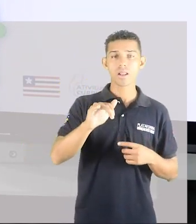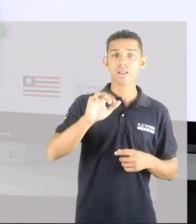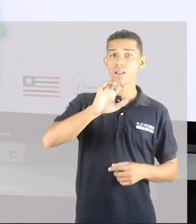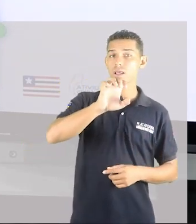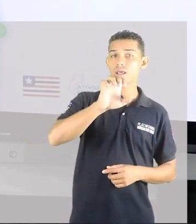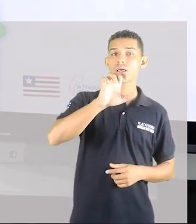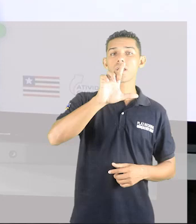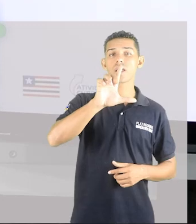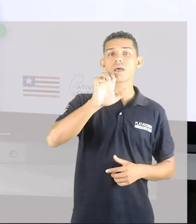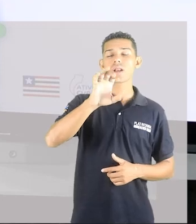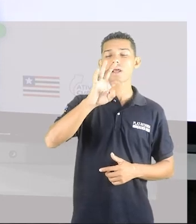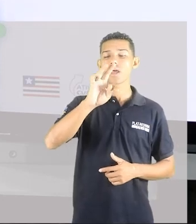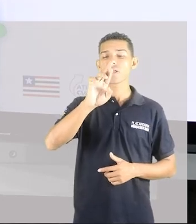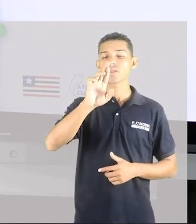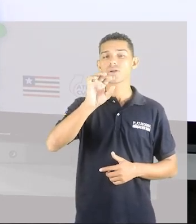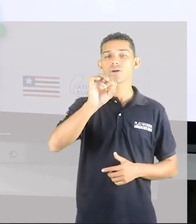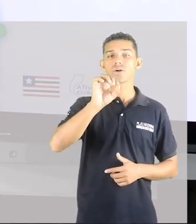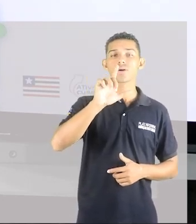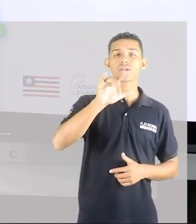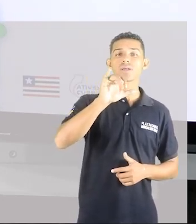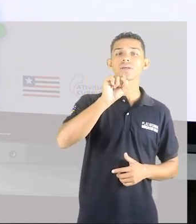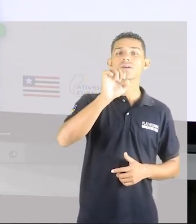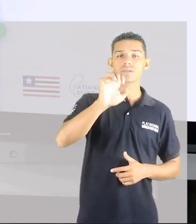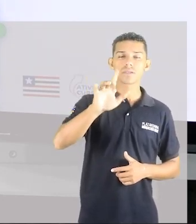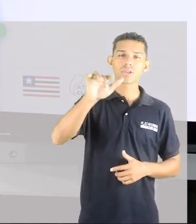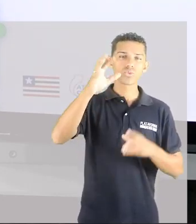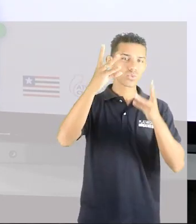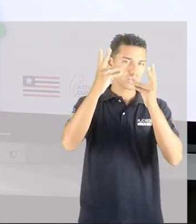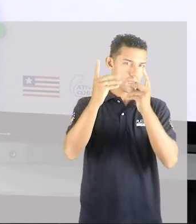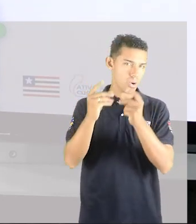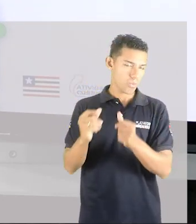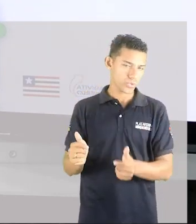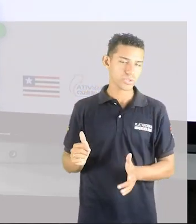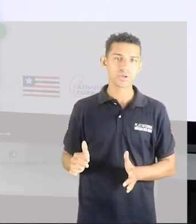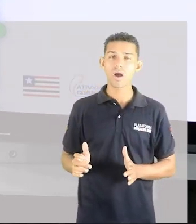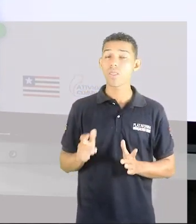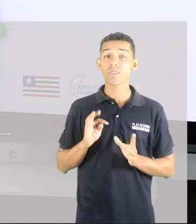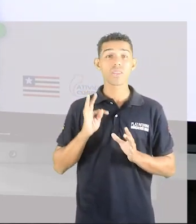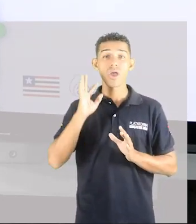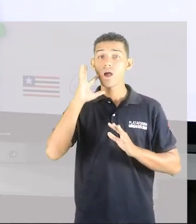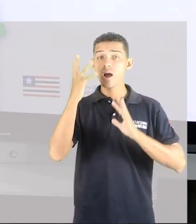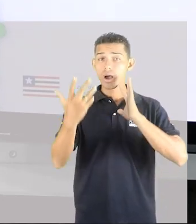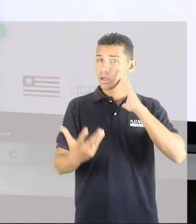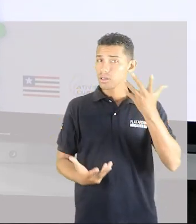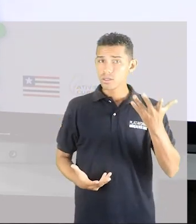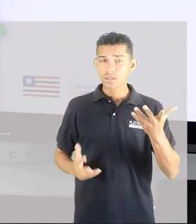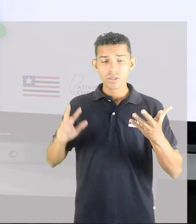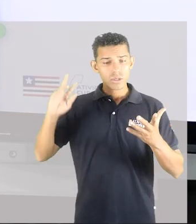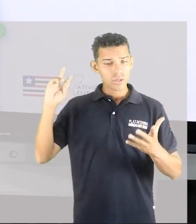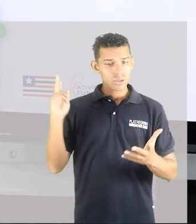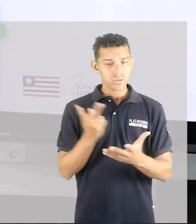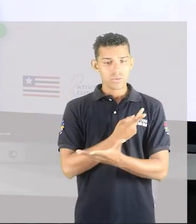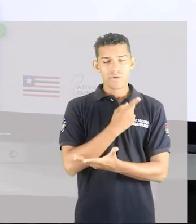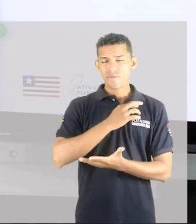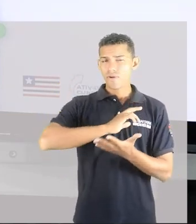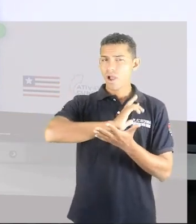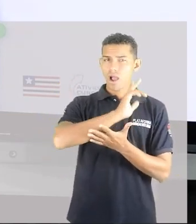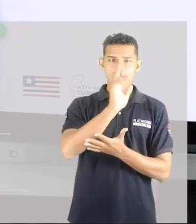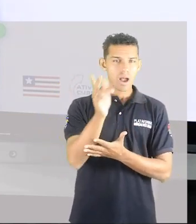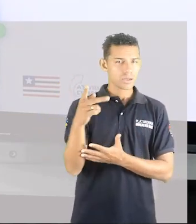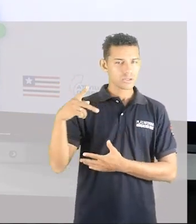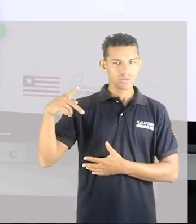uma eletrólise. Tudo são decomposições. Em todas as situações, um reagente me deu vários